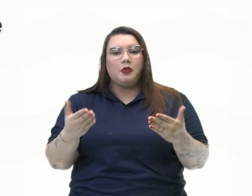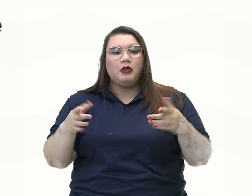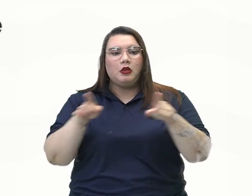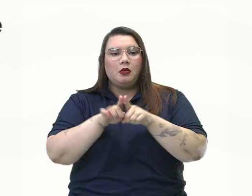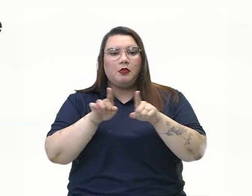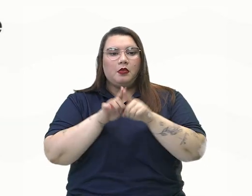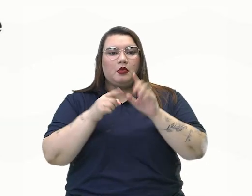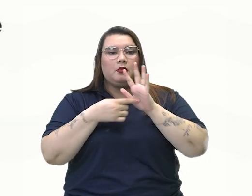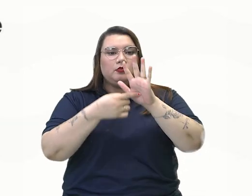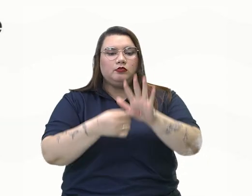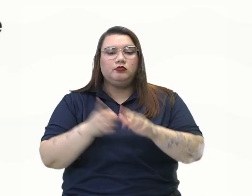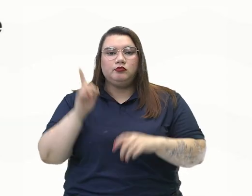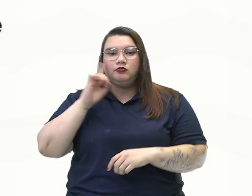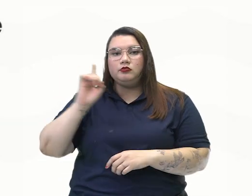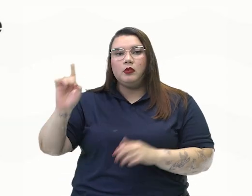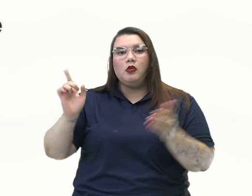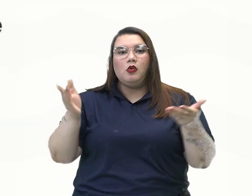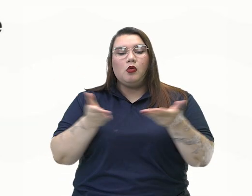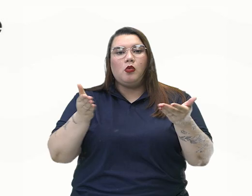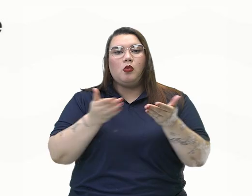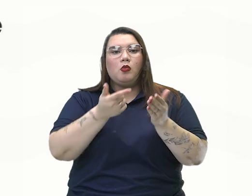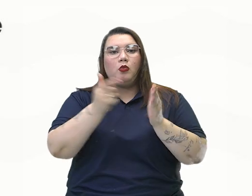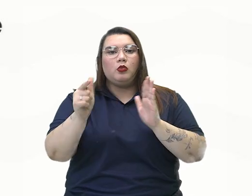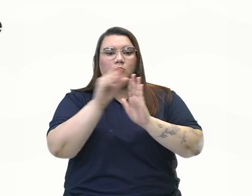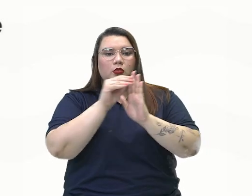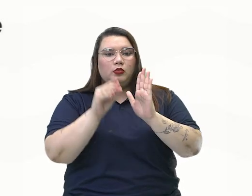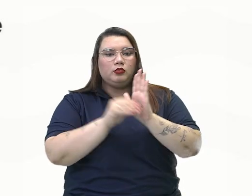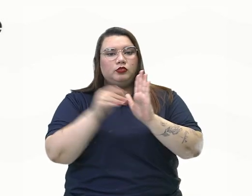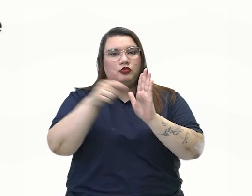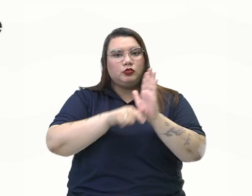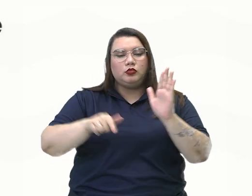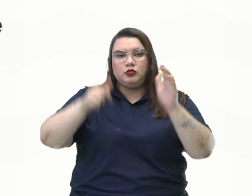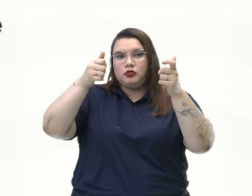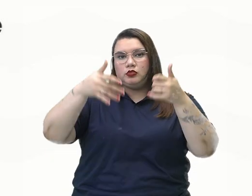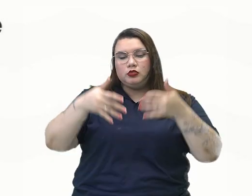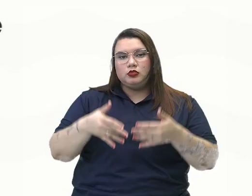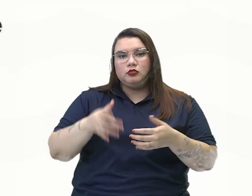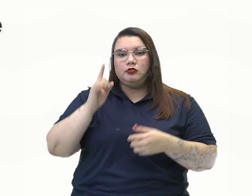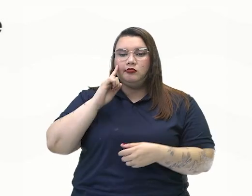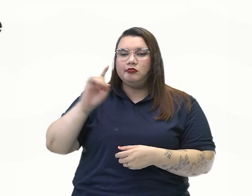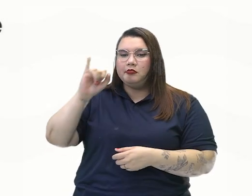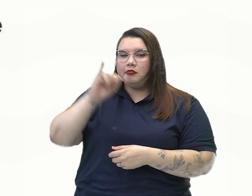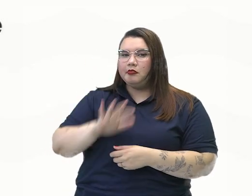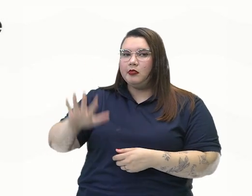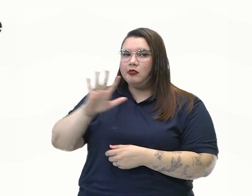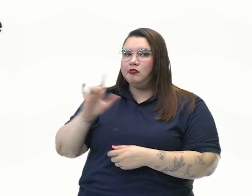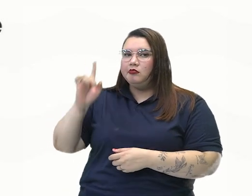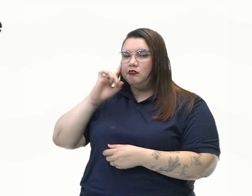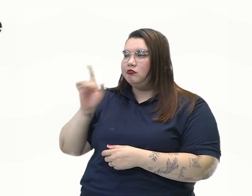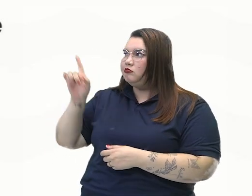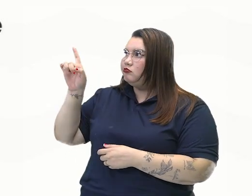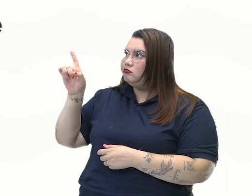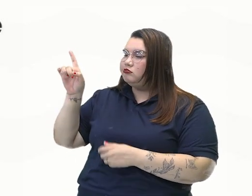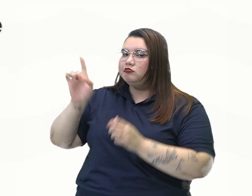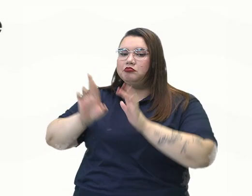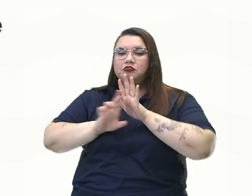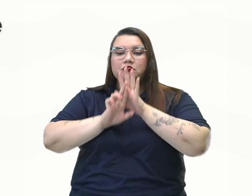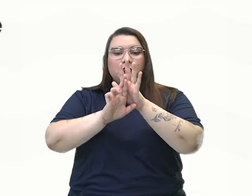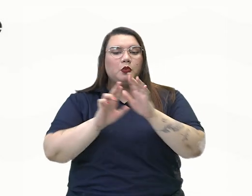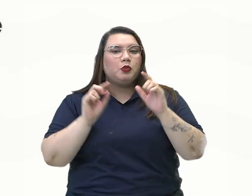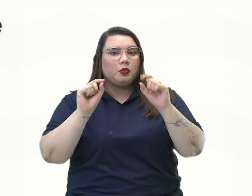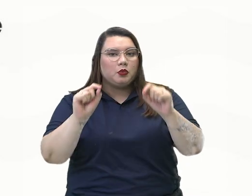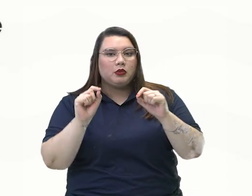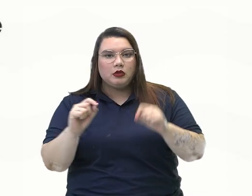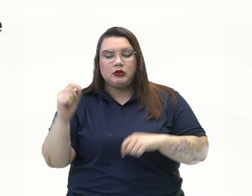nós temos aqui, ó, a refração. E volto novamente com vocês sobre essa imagem. E o que nos representa